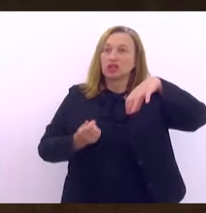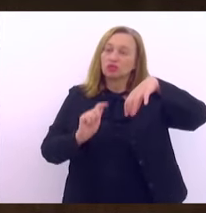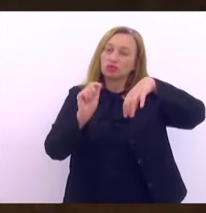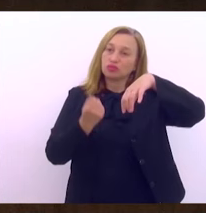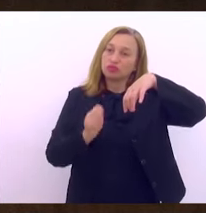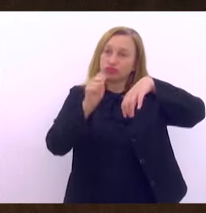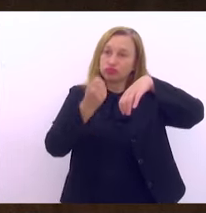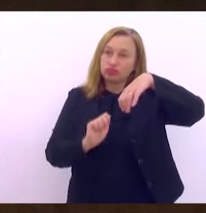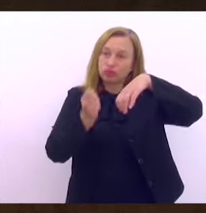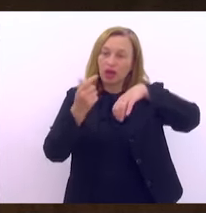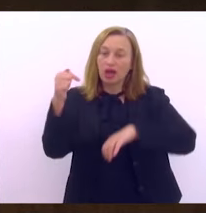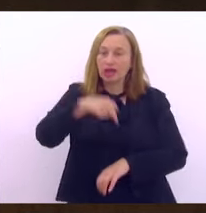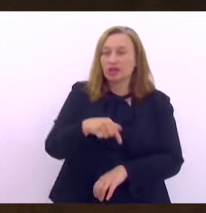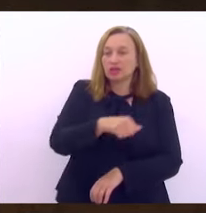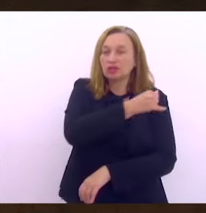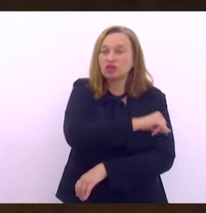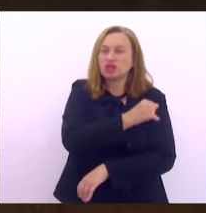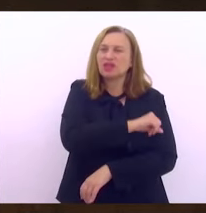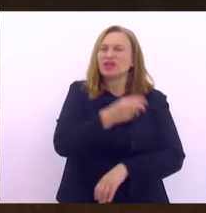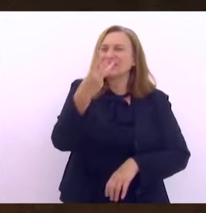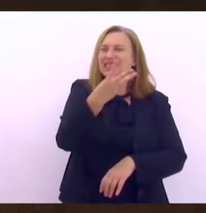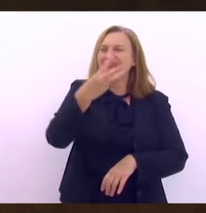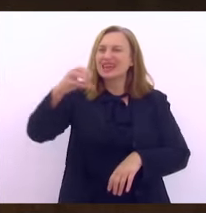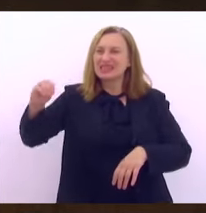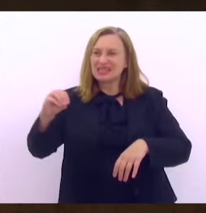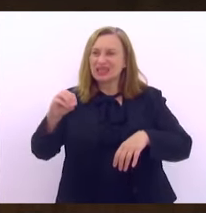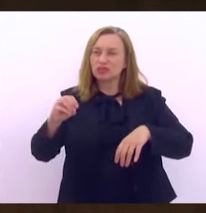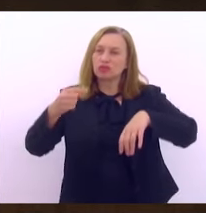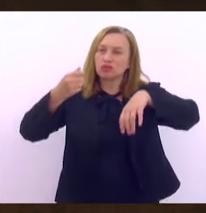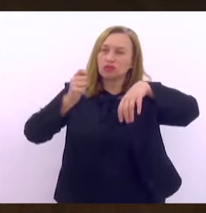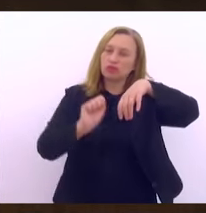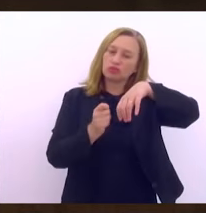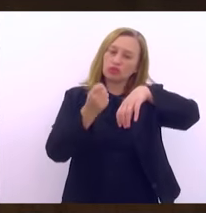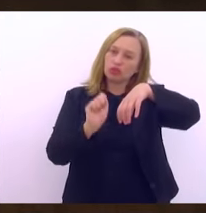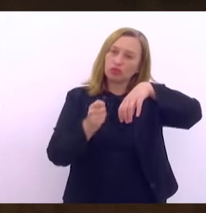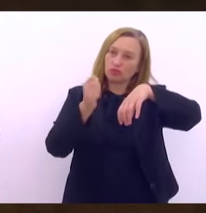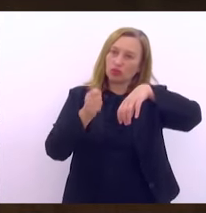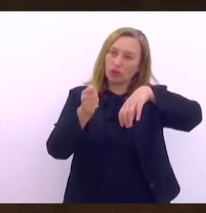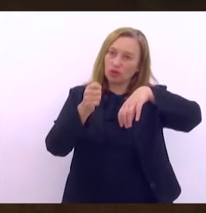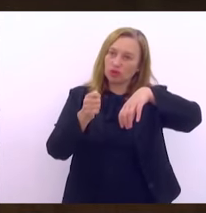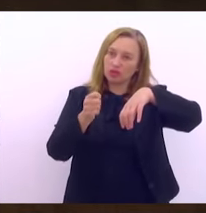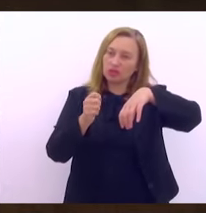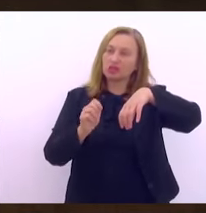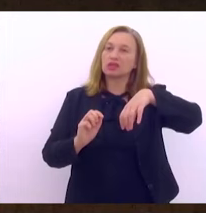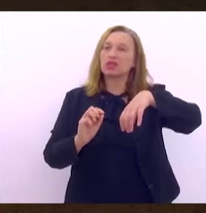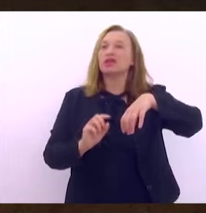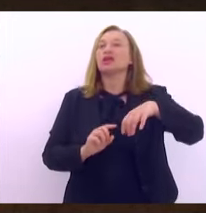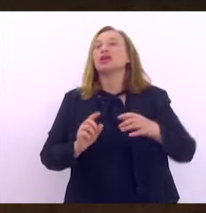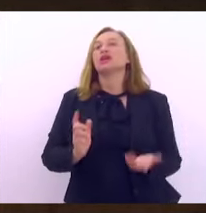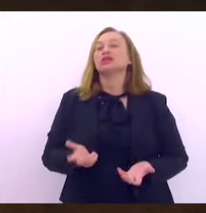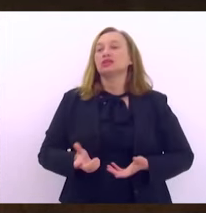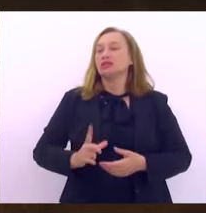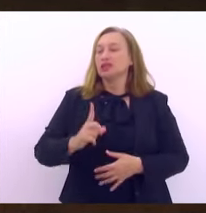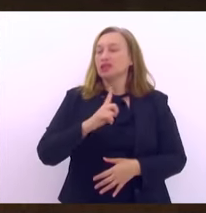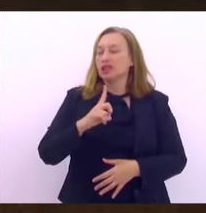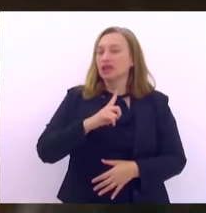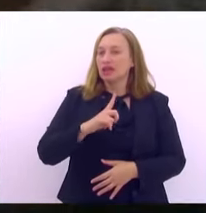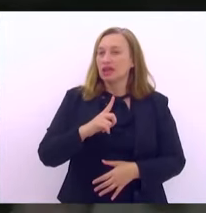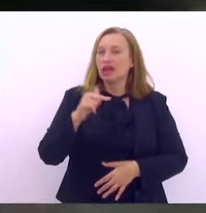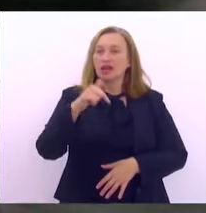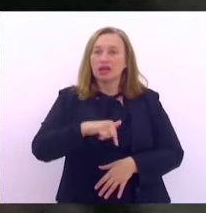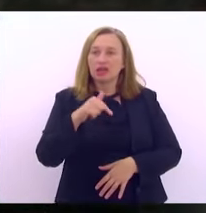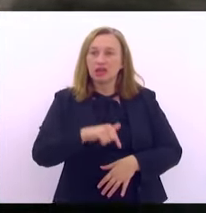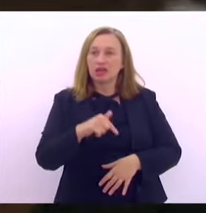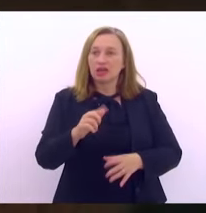de 300 quilombolas, oriundos de 53 comunidades existentes aqui no Rio. Então, foi um dia muito